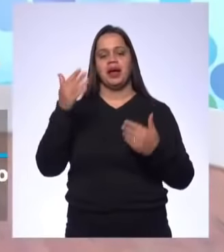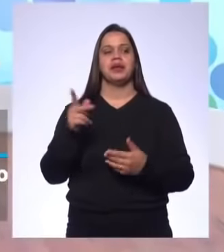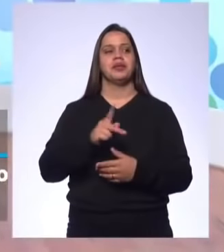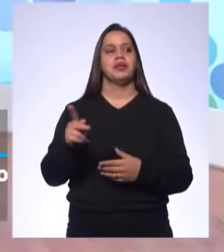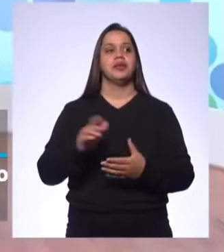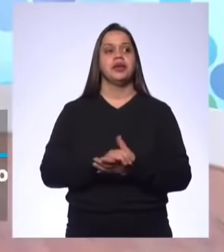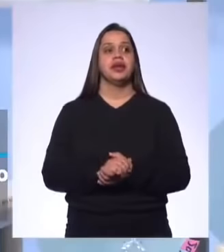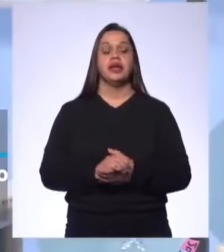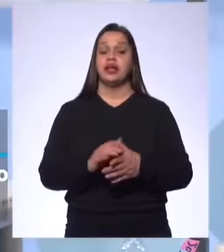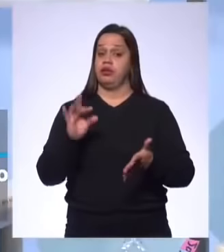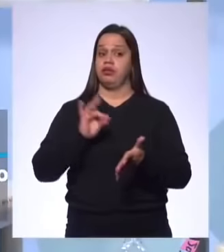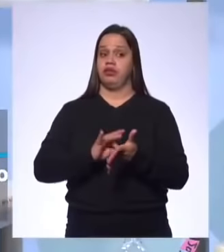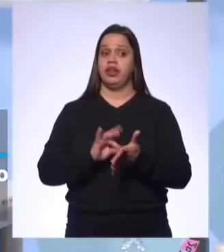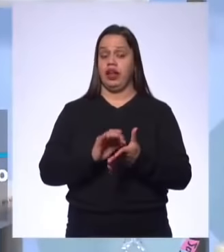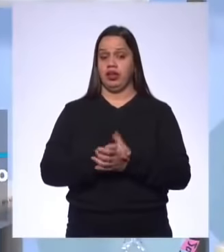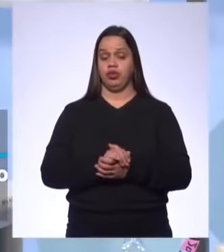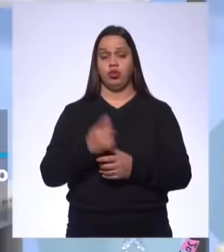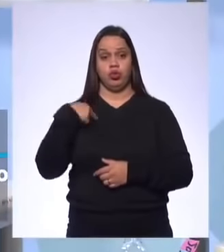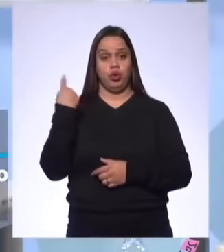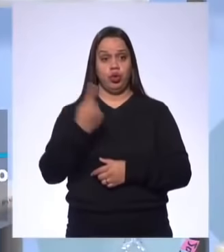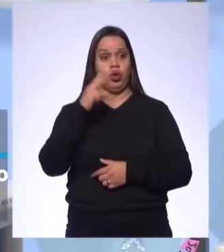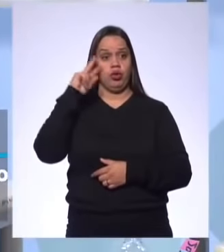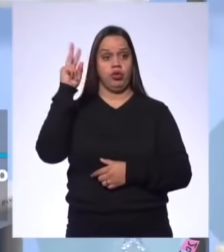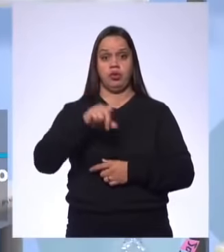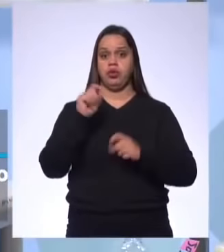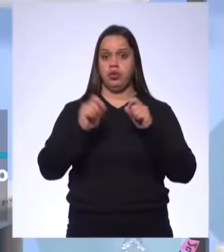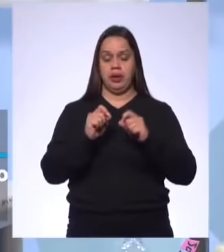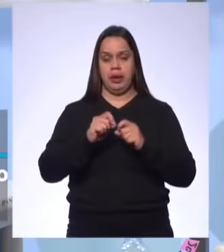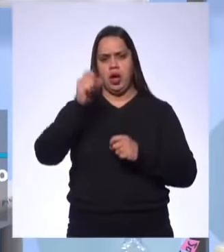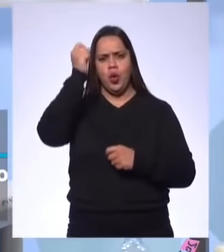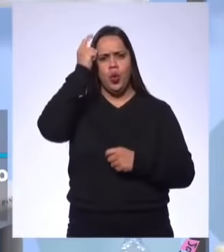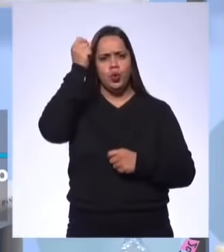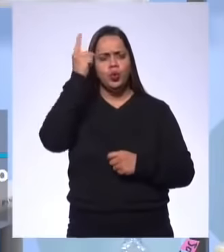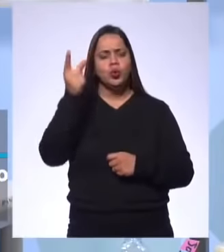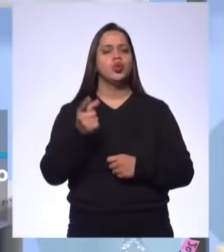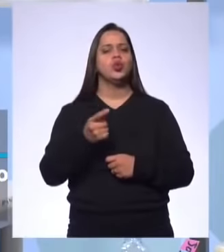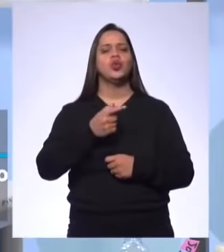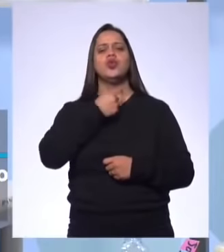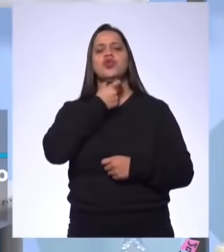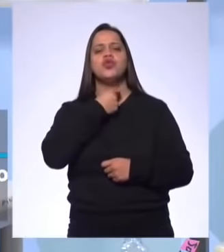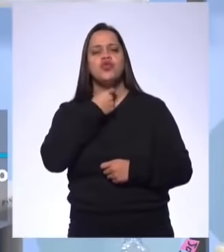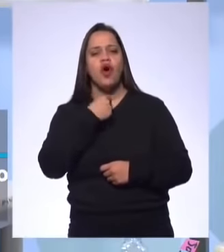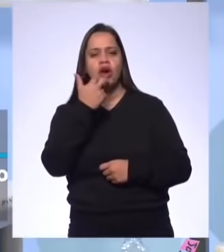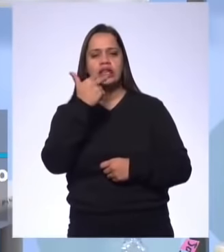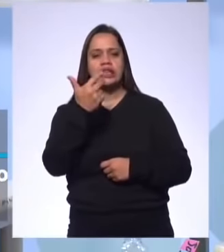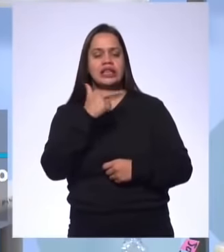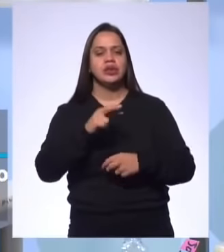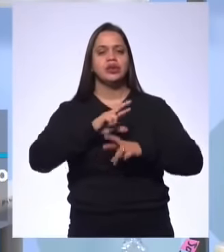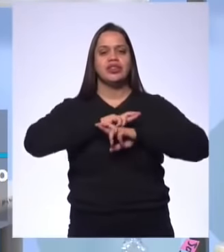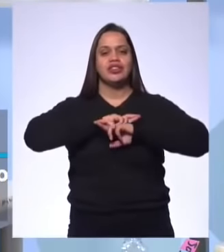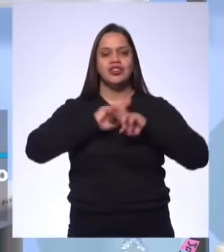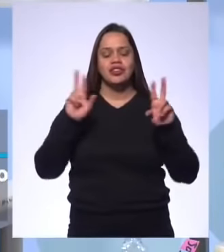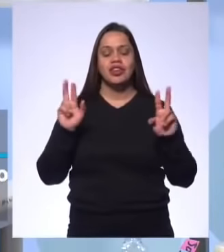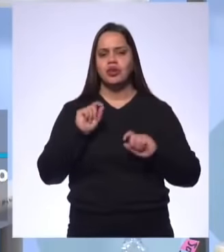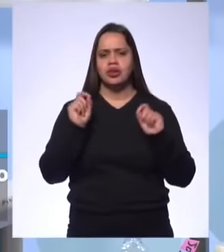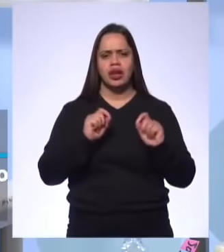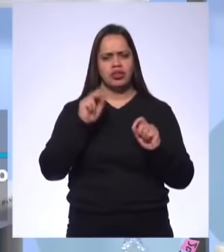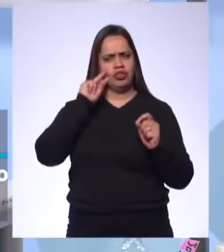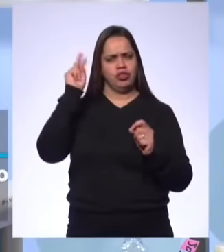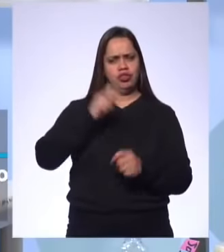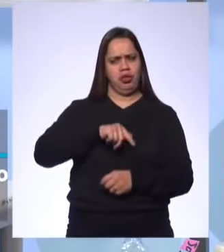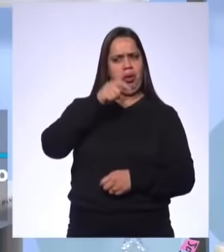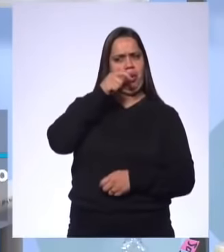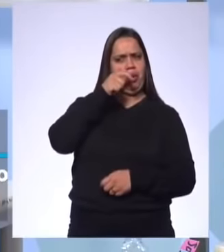assim, quando nós nos deparamos com culturas, com sotaques, línguas diferentes, a princípio causa